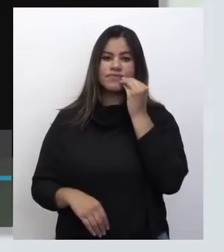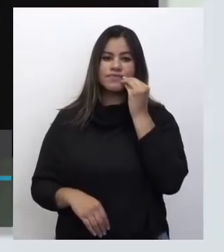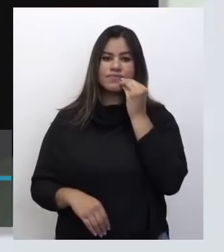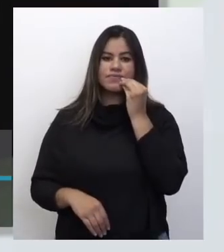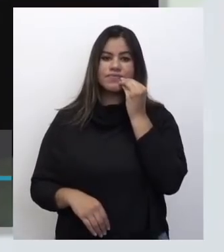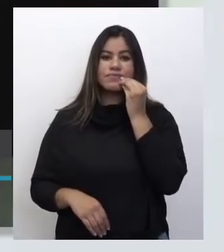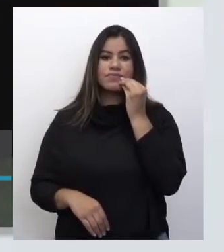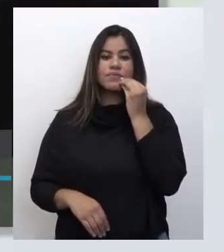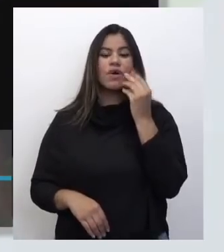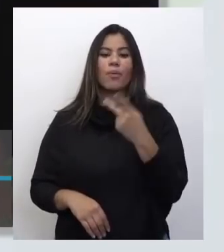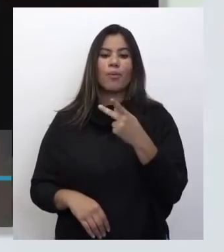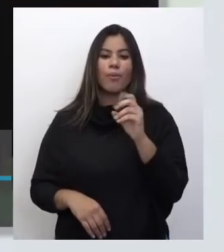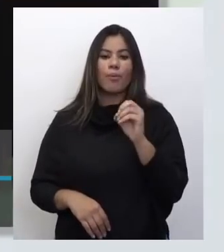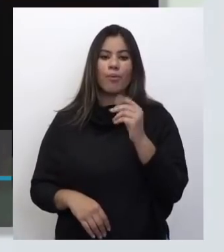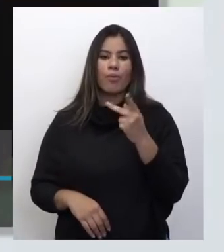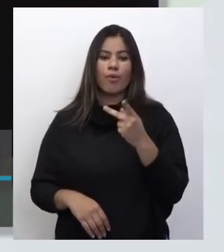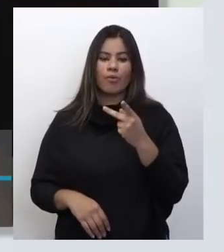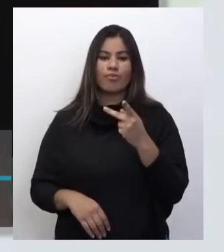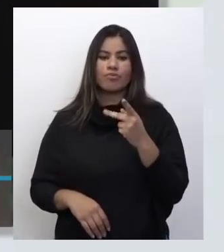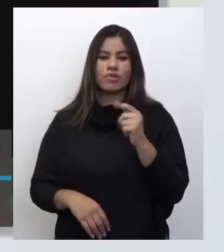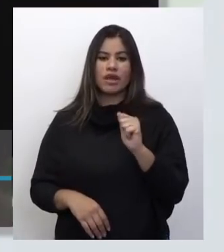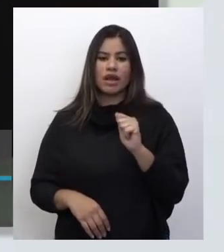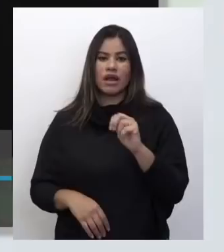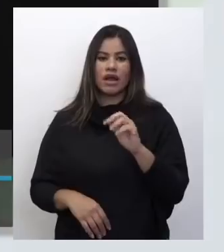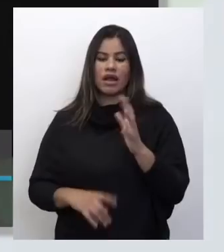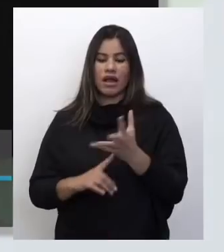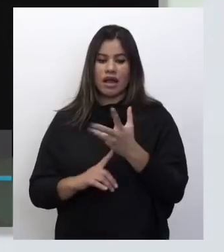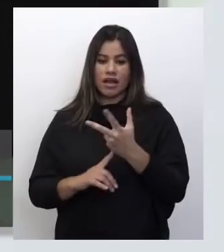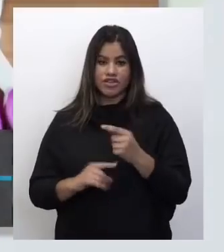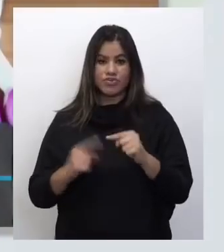o pop-up, explorando ele ser tridimensional, né?